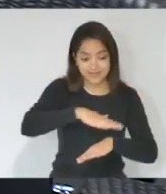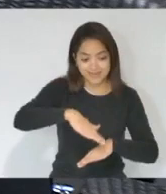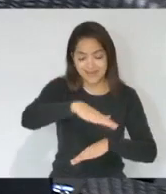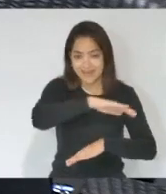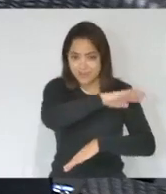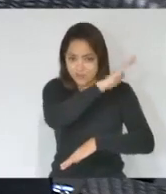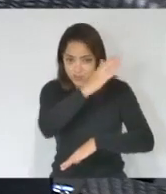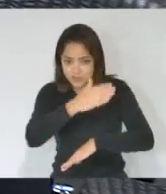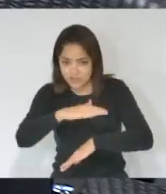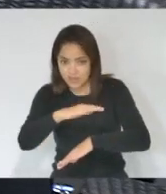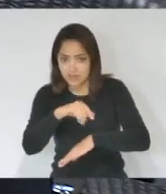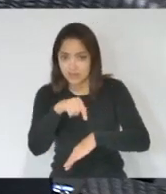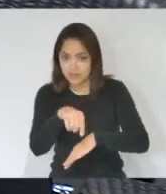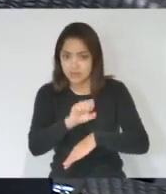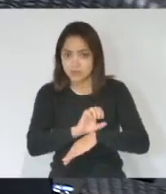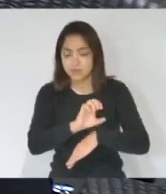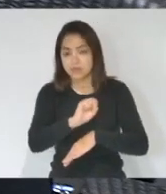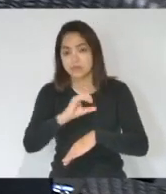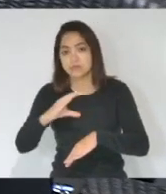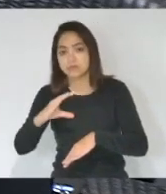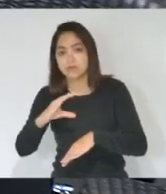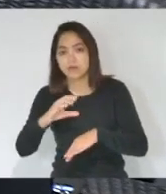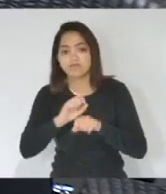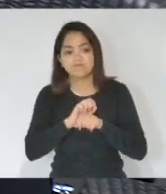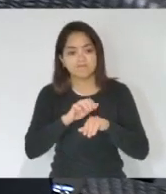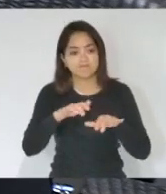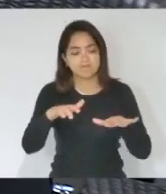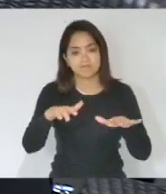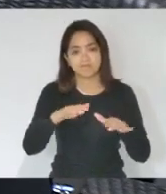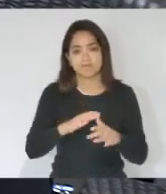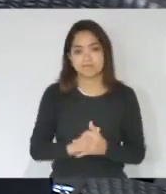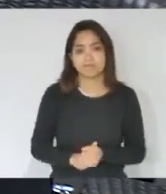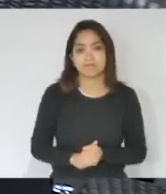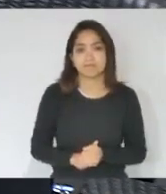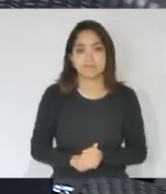para que seja beneficiada e, assim, emane para todo o Estado de Santa Catarina. Obrigado.